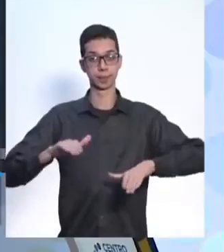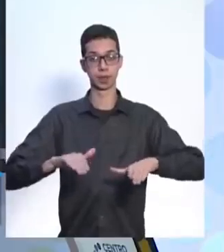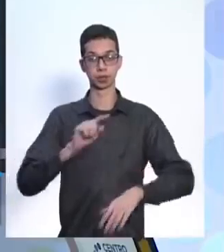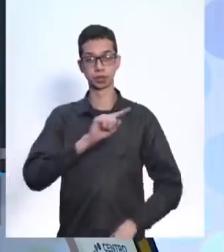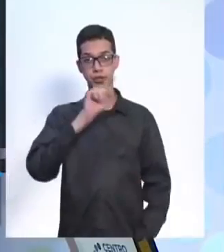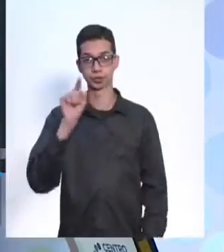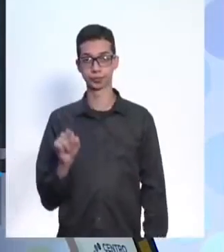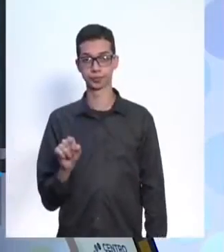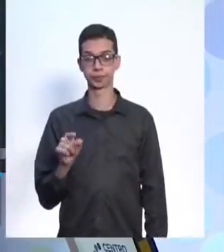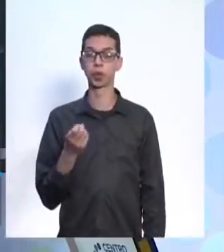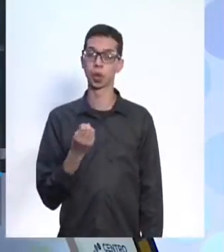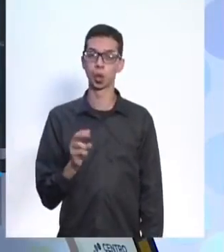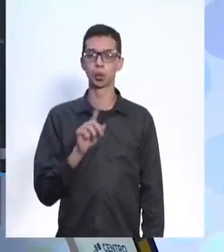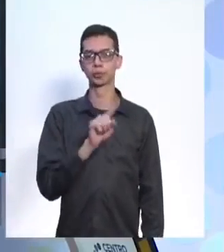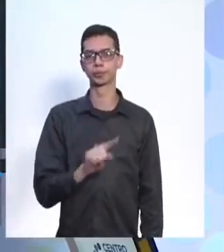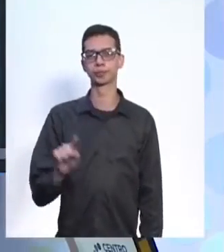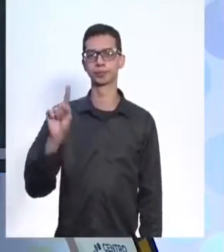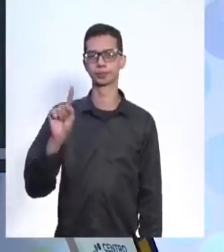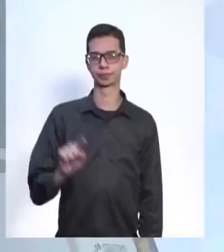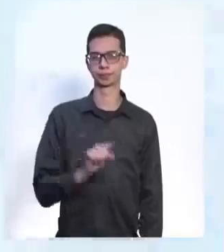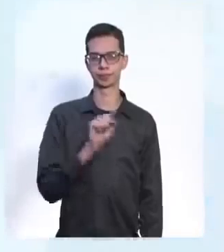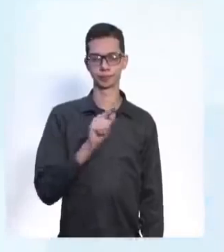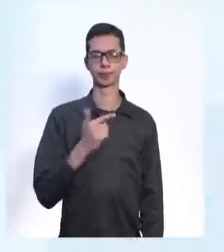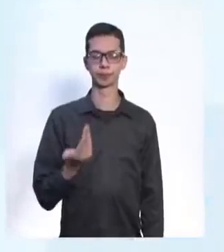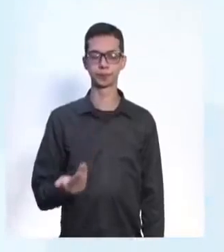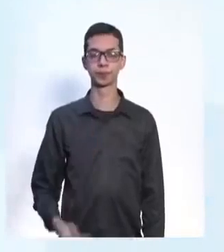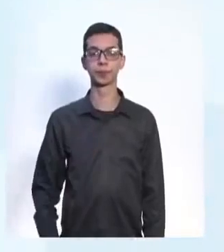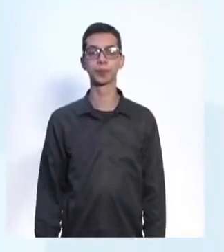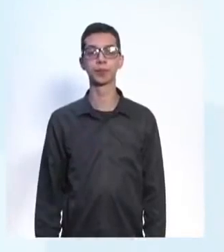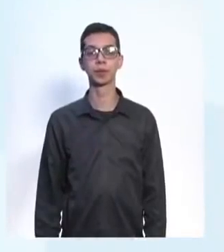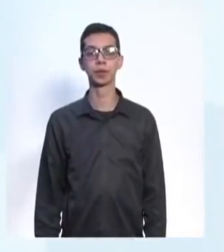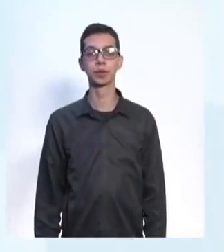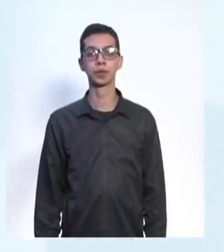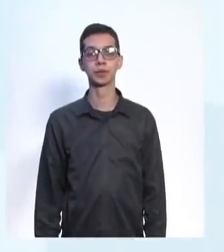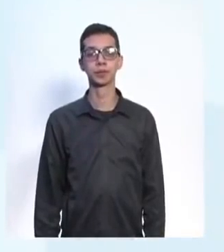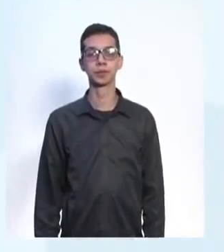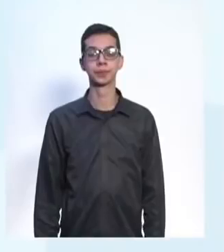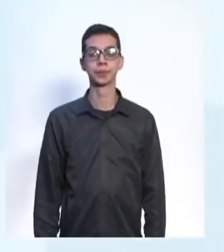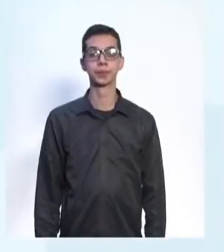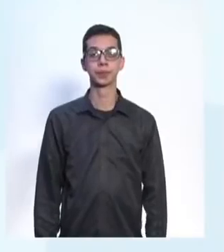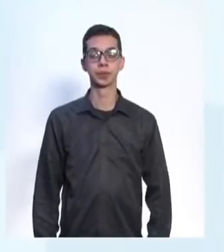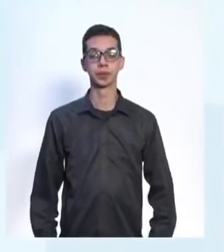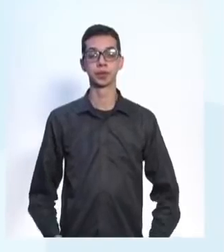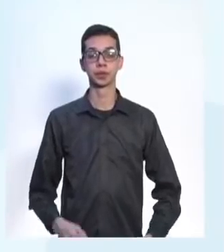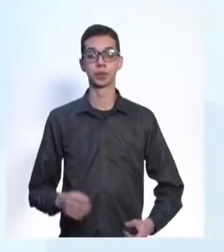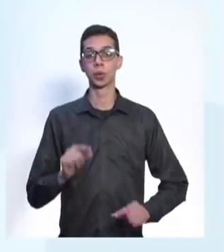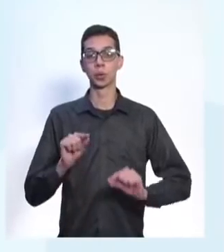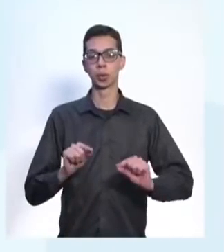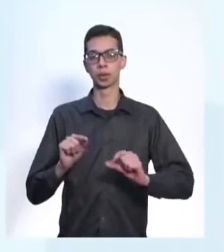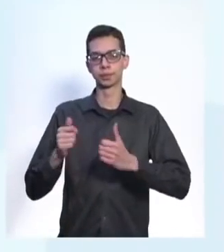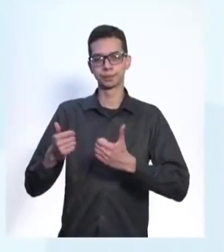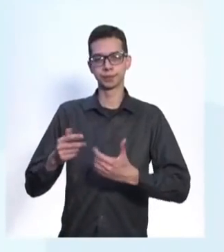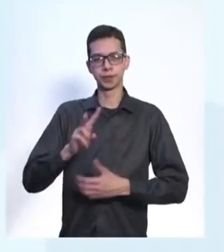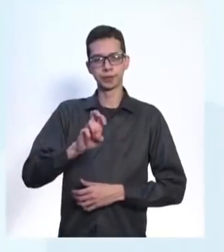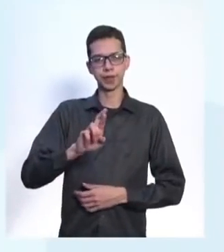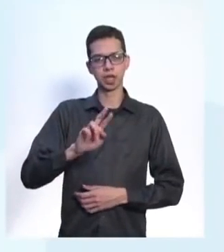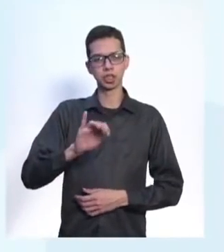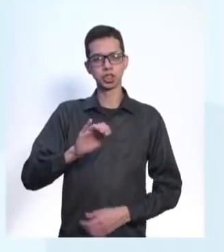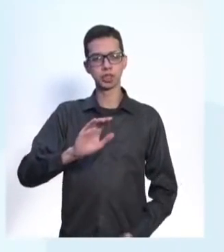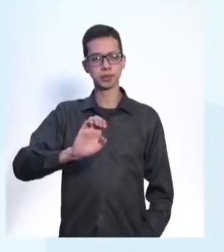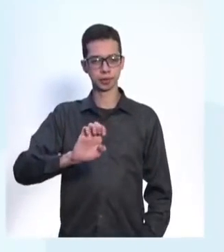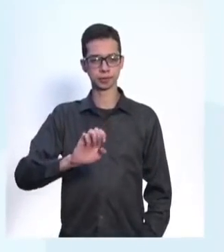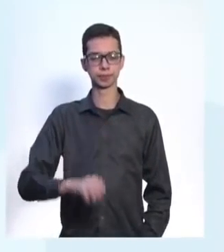concavidade. E o vértice é dado por essa expressão, menos b sobre 2a e menos delta